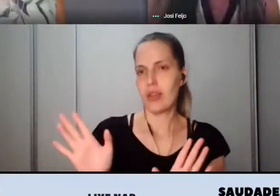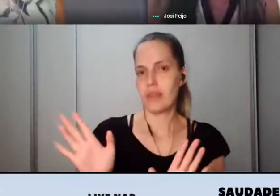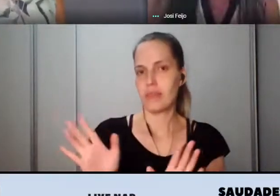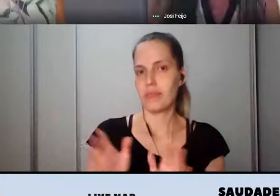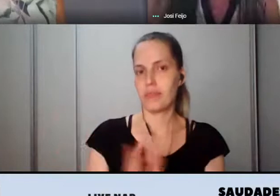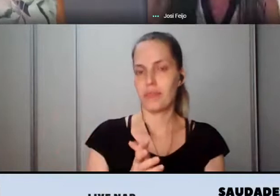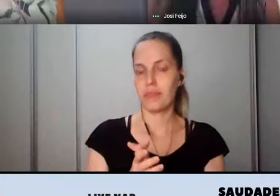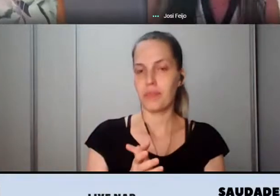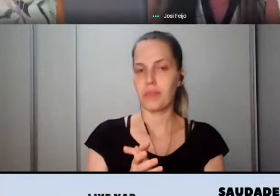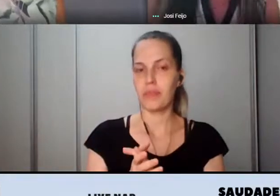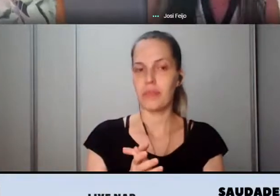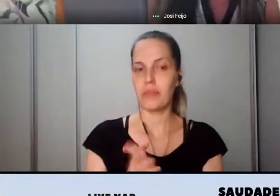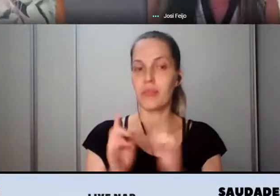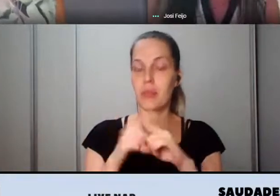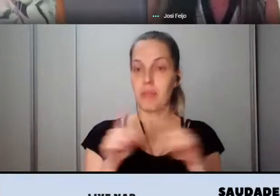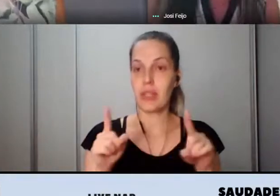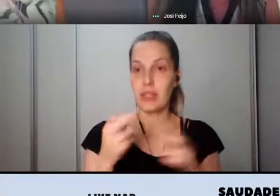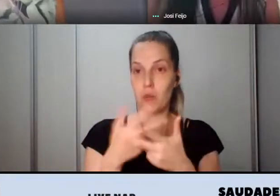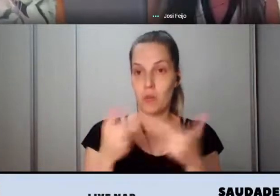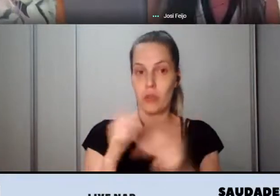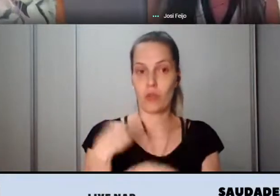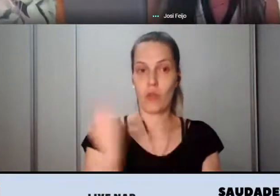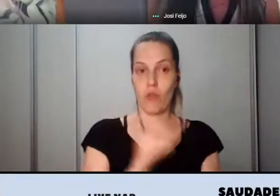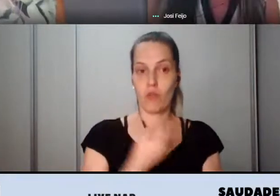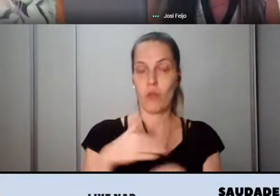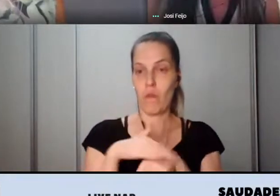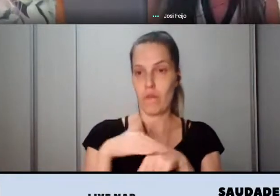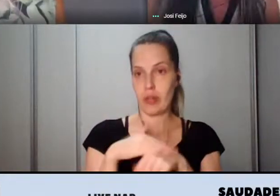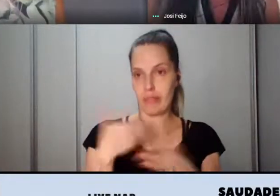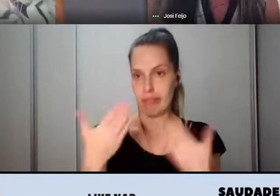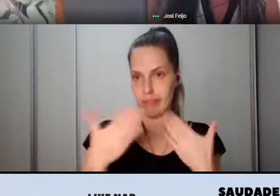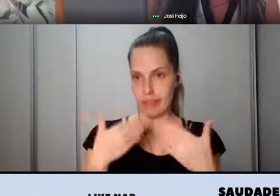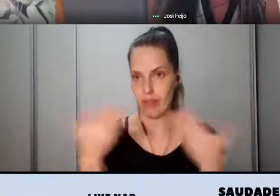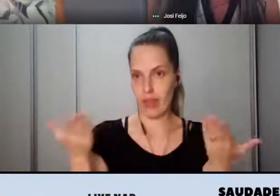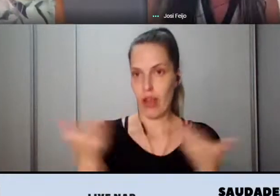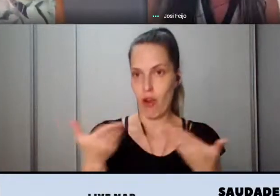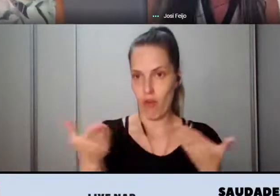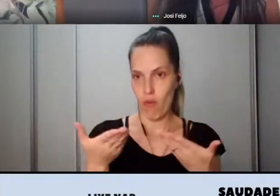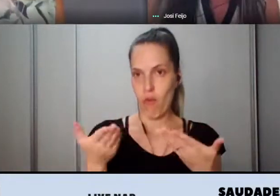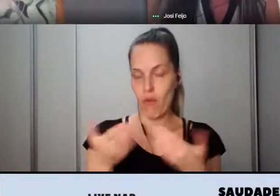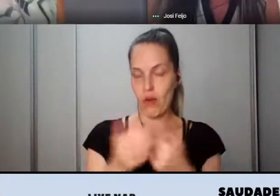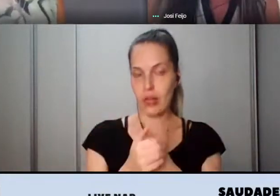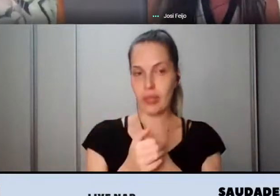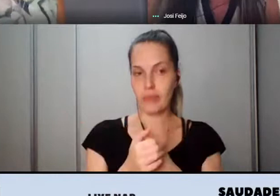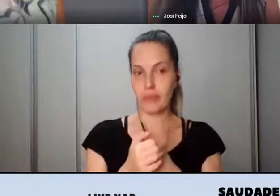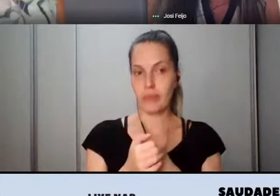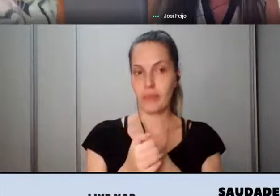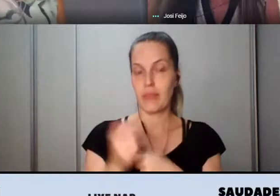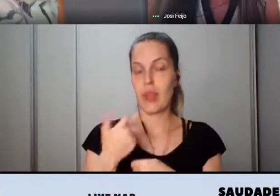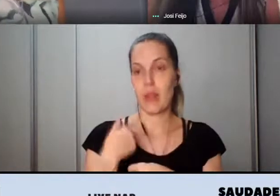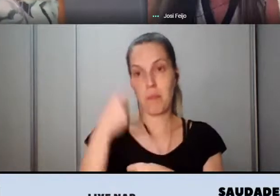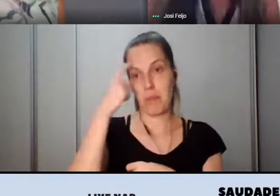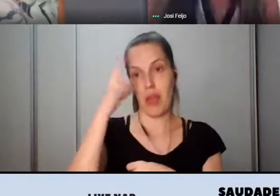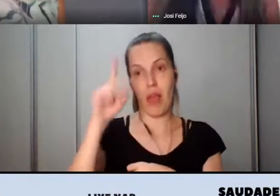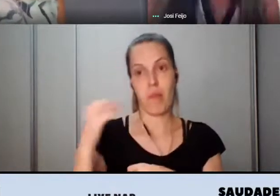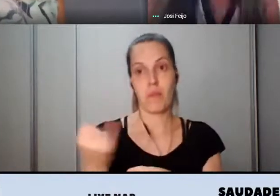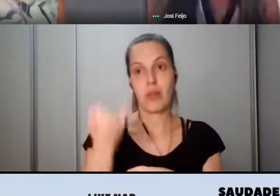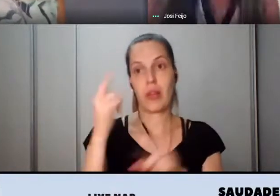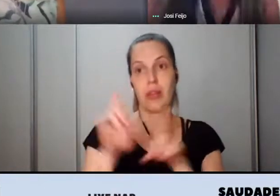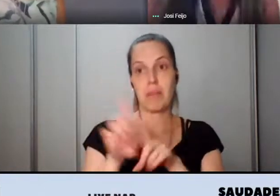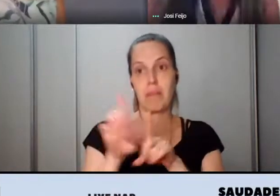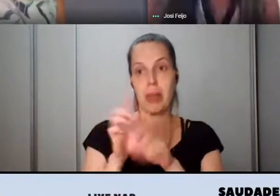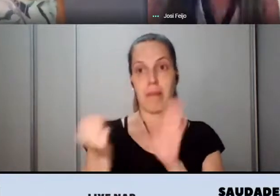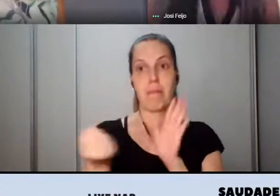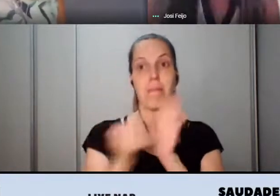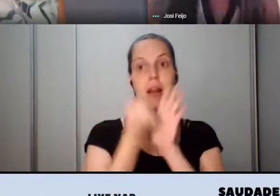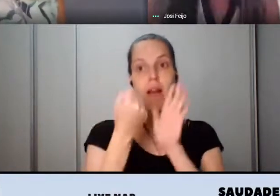Mas isso que a gente está trazendo, e eu acho sempre importante também frisar, é muito difícil, né?